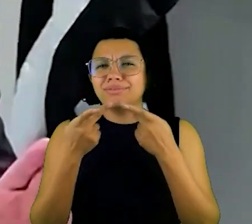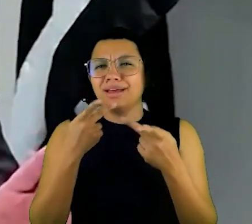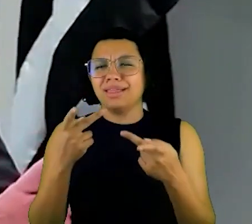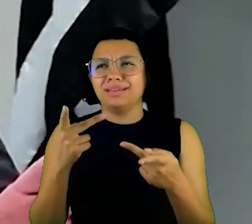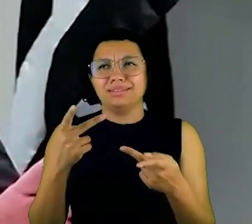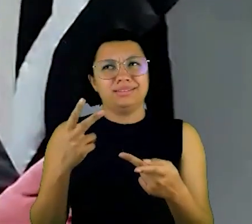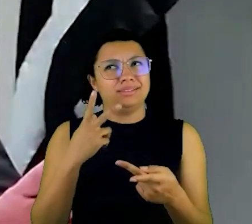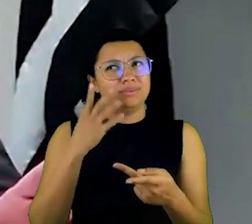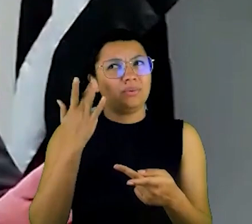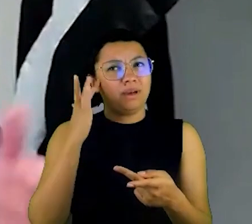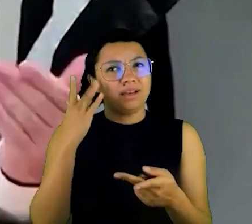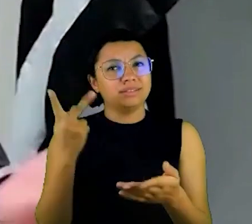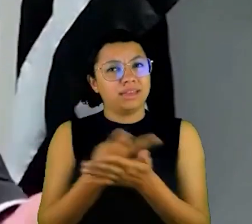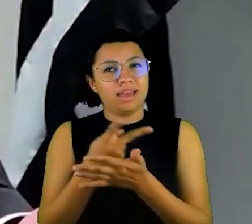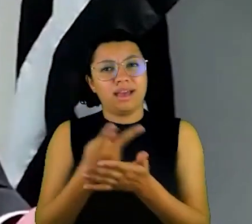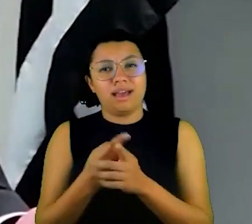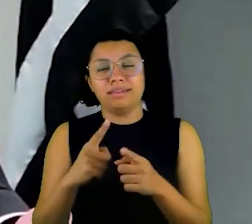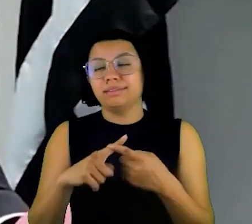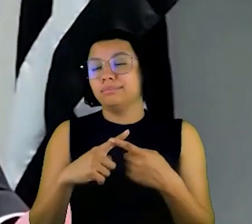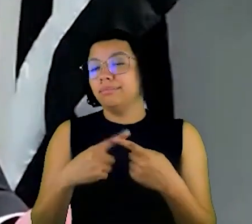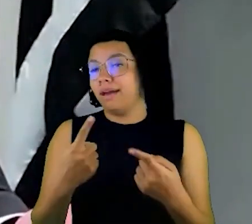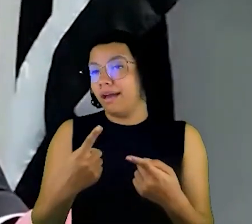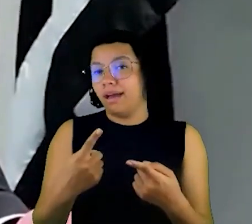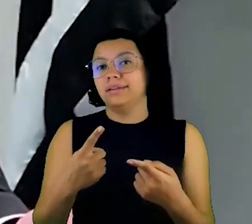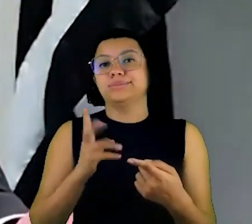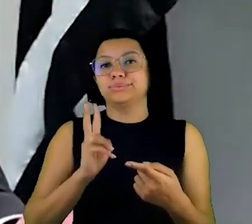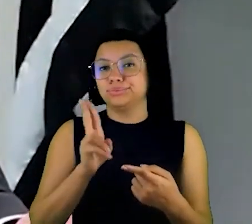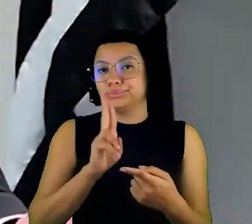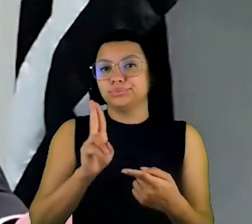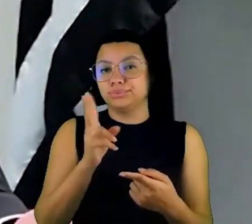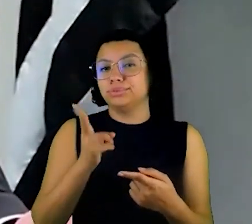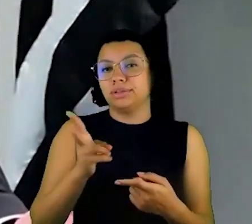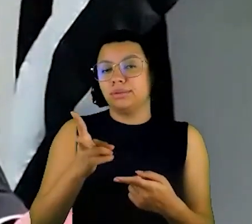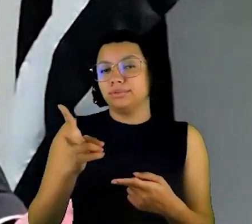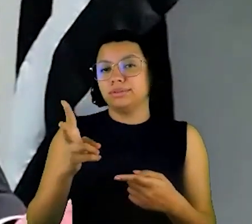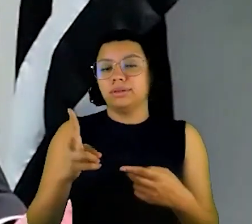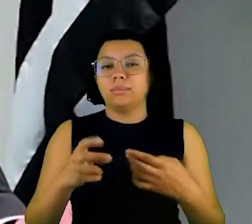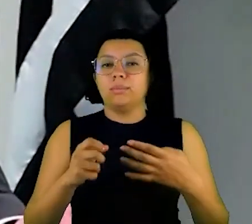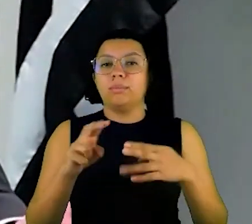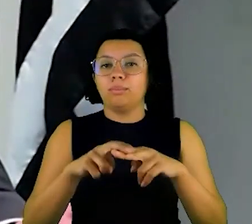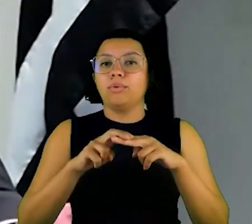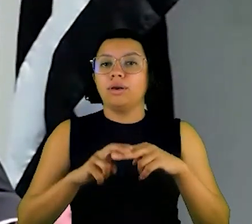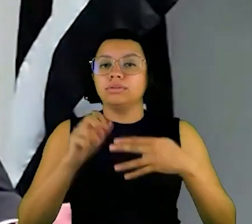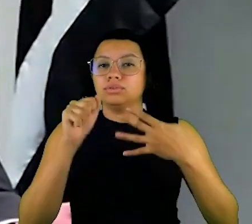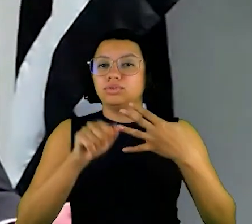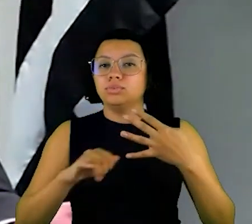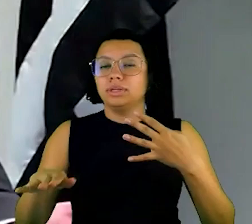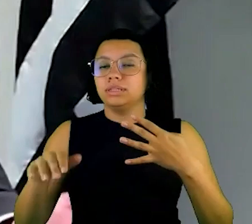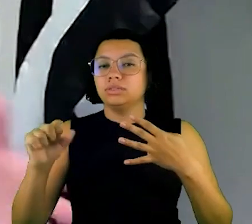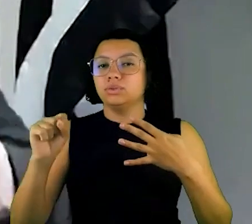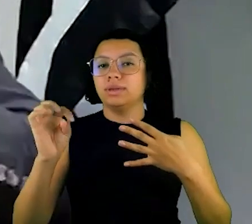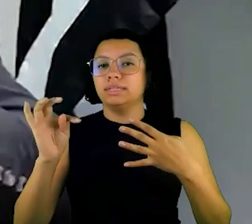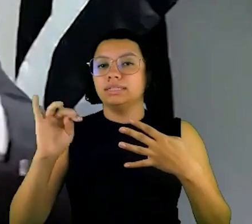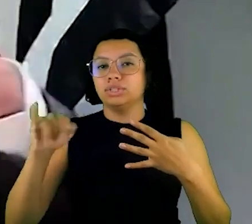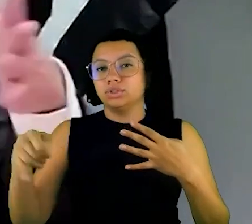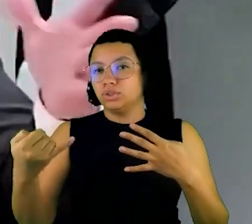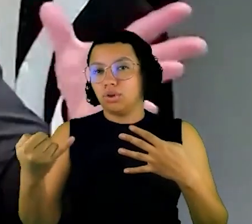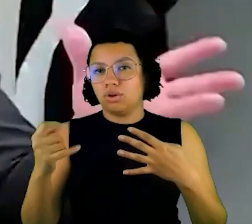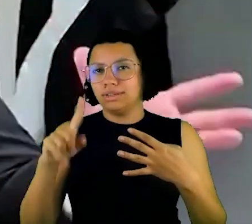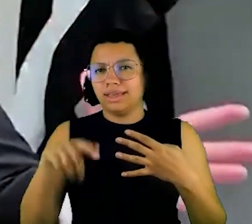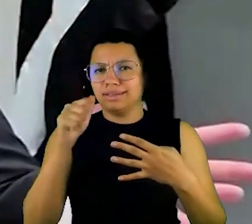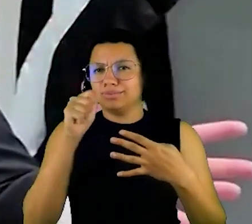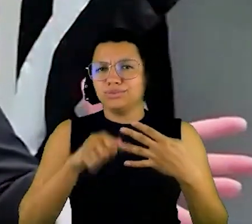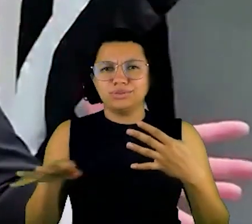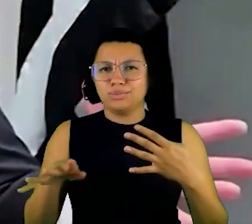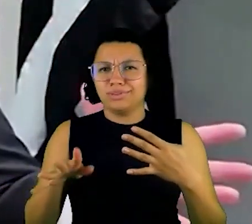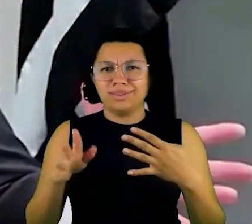absolutamente equivocada, mas ela, lamentavelmente, foi consagrada pela jurisprudência do STJ, que é uma jurisprudência